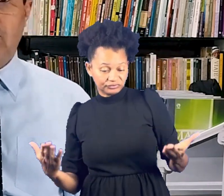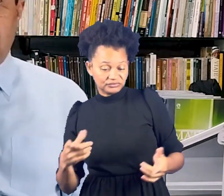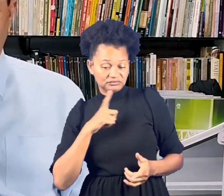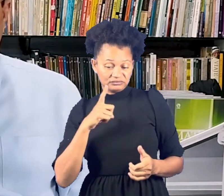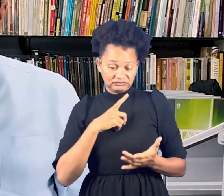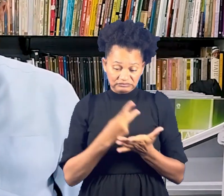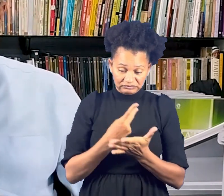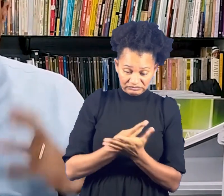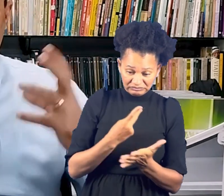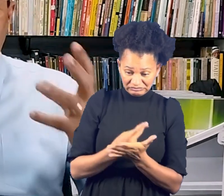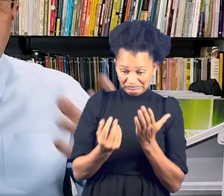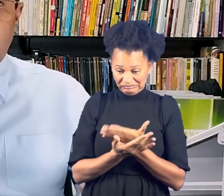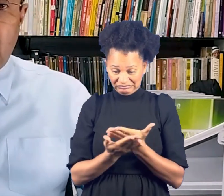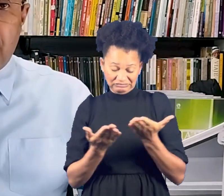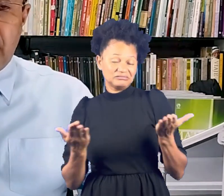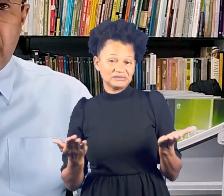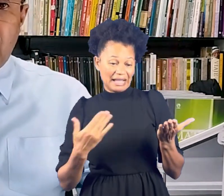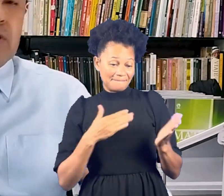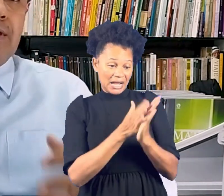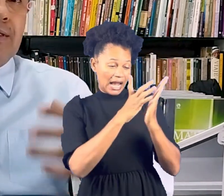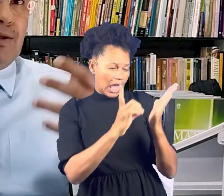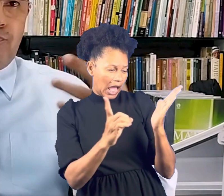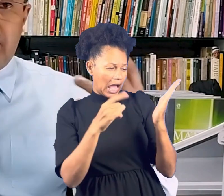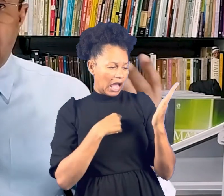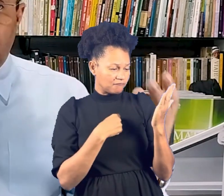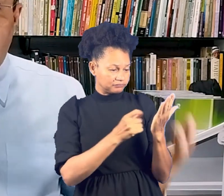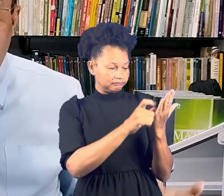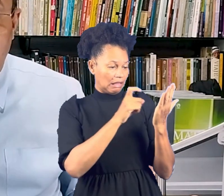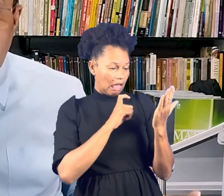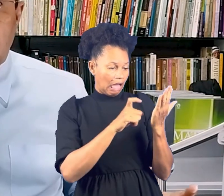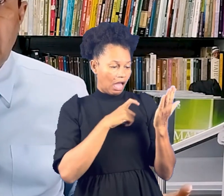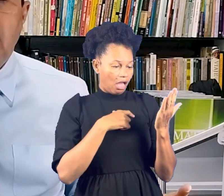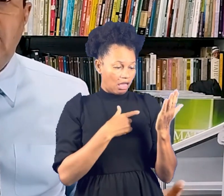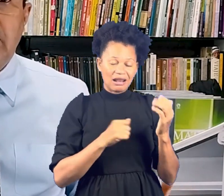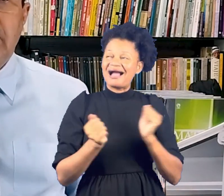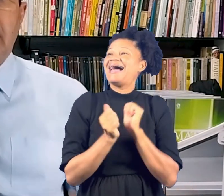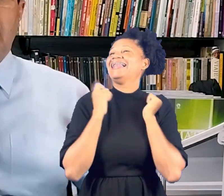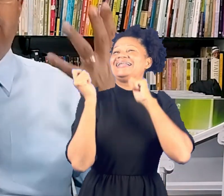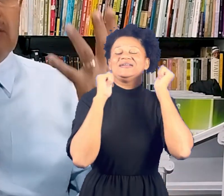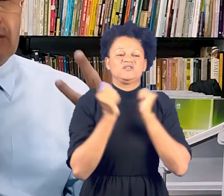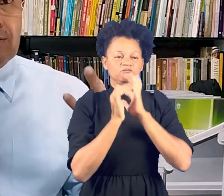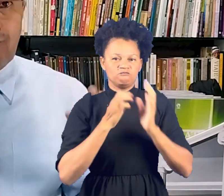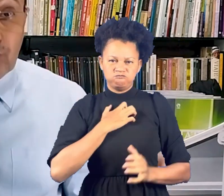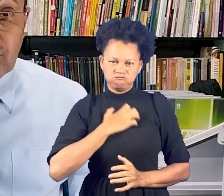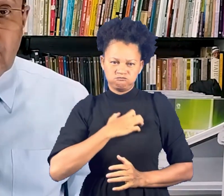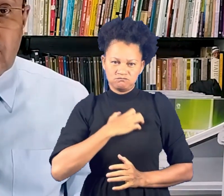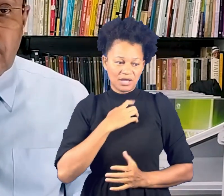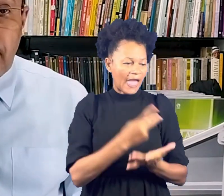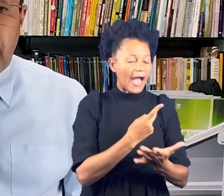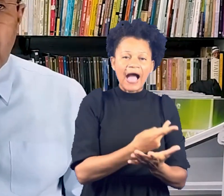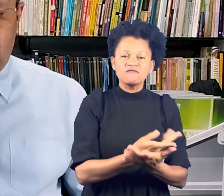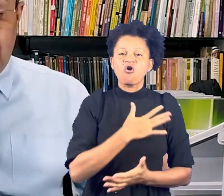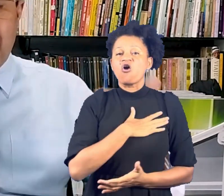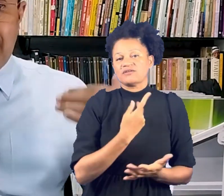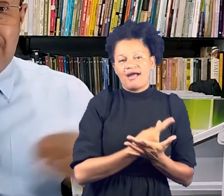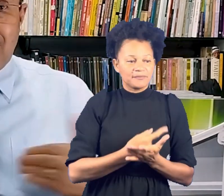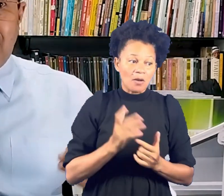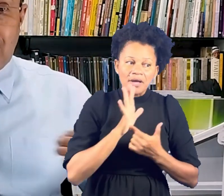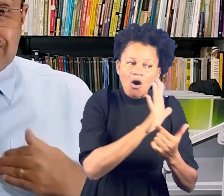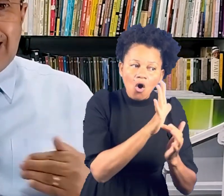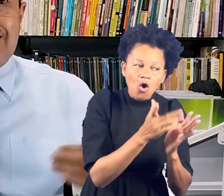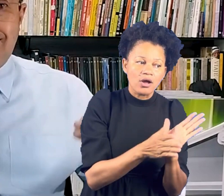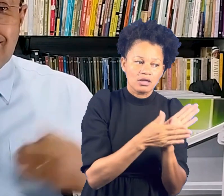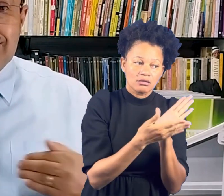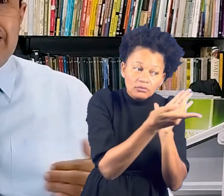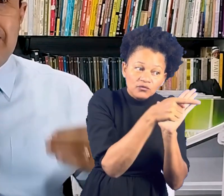porque quem está no erro e é confrontado com a palavra não fica dando glória a Deus e aleluia, ele fica furioso, porque a